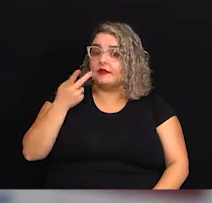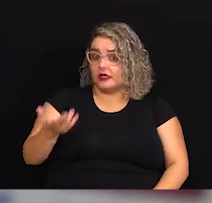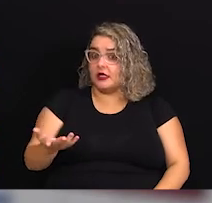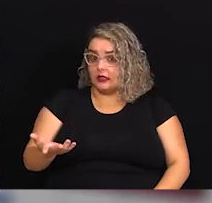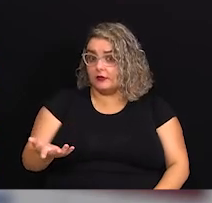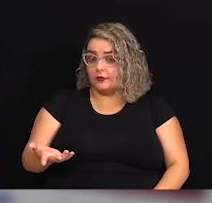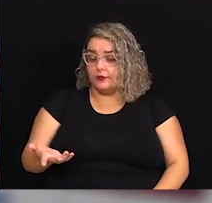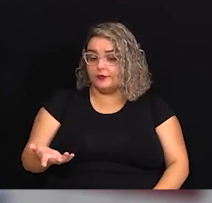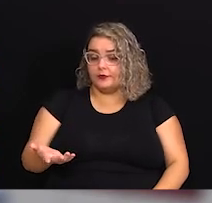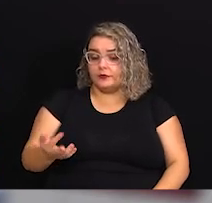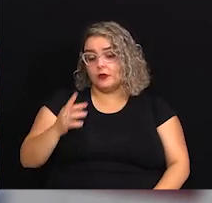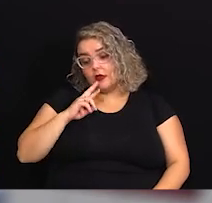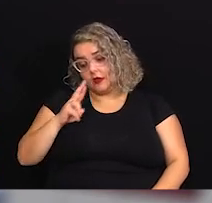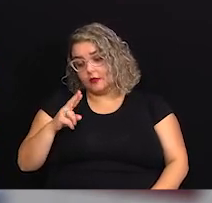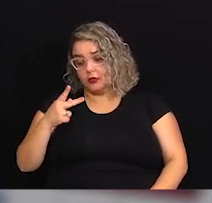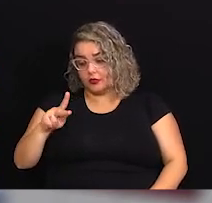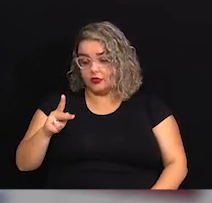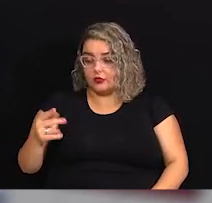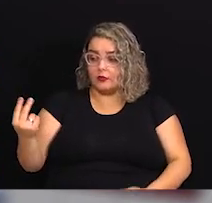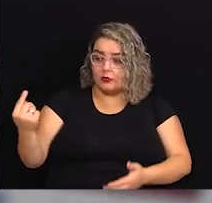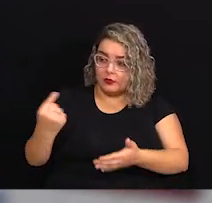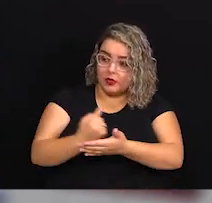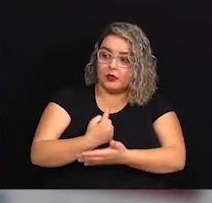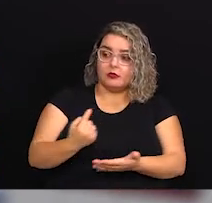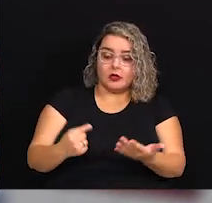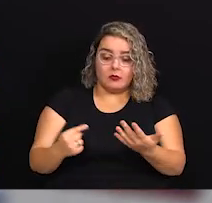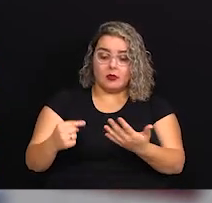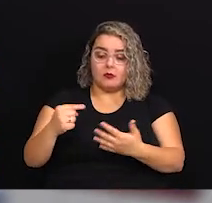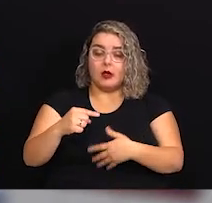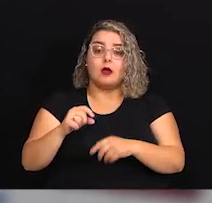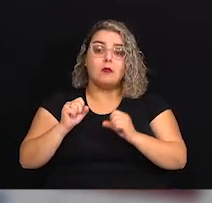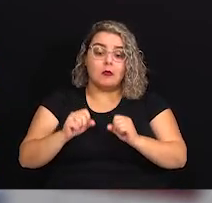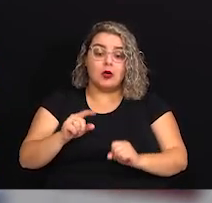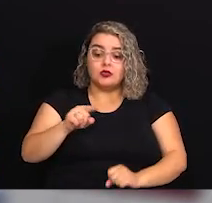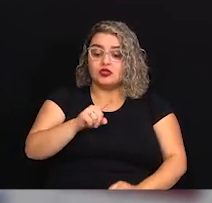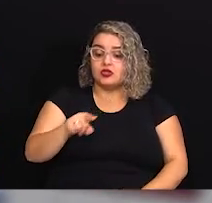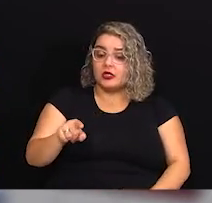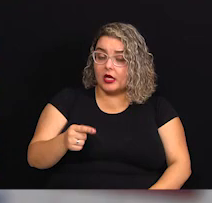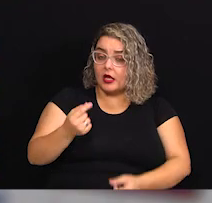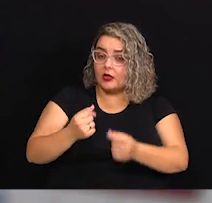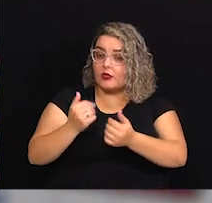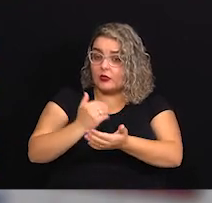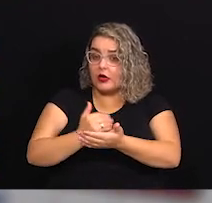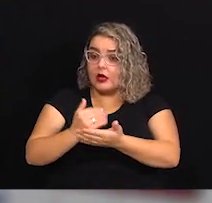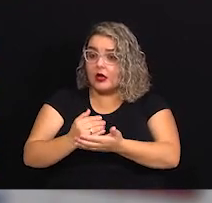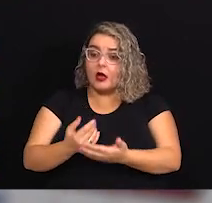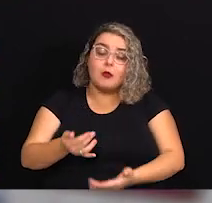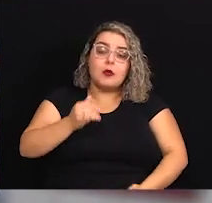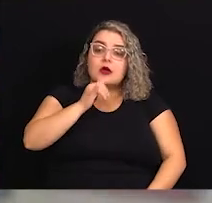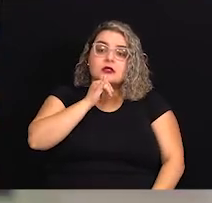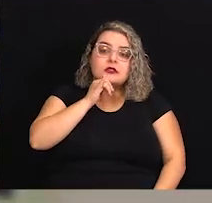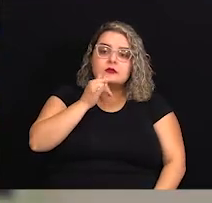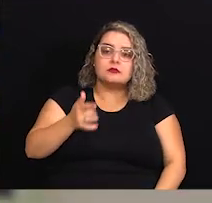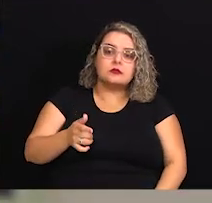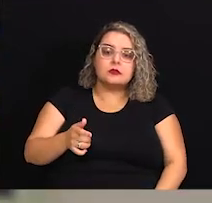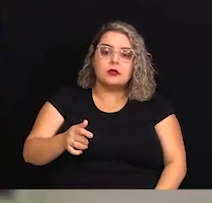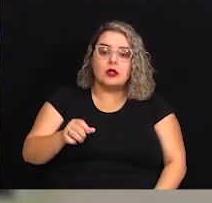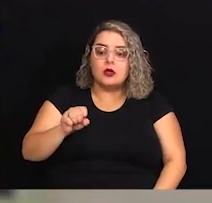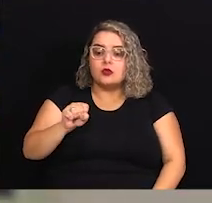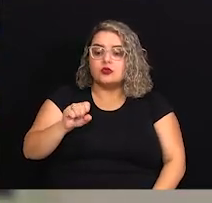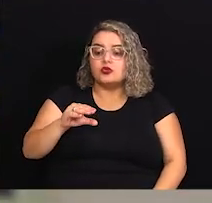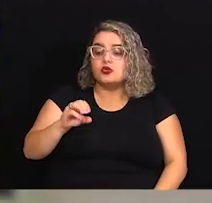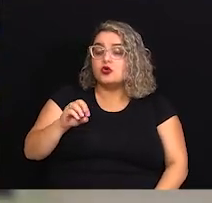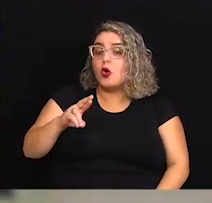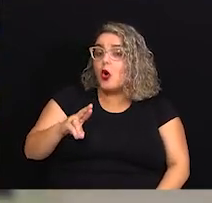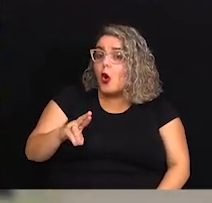E respondendo sua pergunta agora, alguns motivos que podem ser negados ao financiamento, um deles, por exemplo, é a pessoa ter o